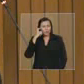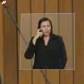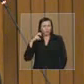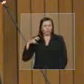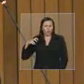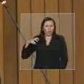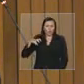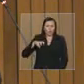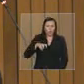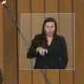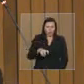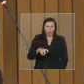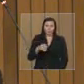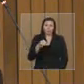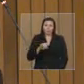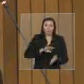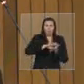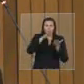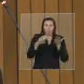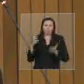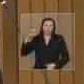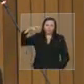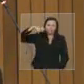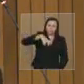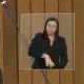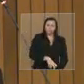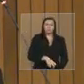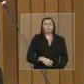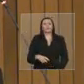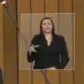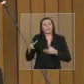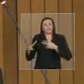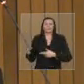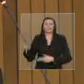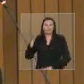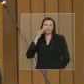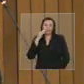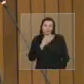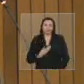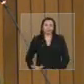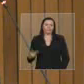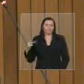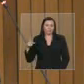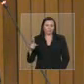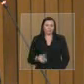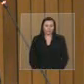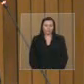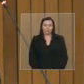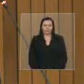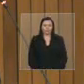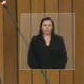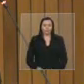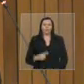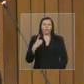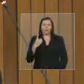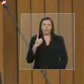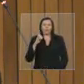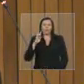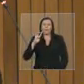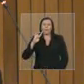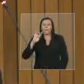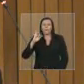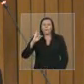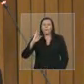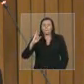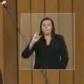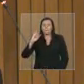numa ladeira, e verá um Flávio Dino na frente da máquina pública. O déficit primário apurado pelo Tesouro Nacional já alcança 1 bilhão e